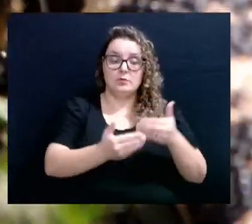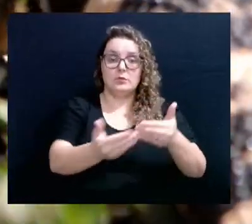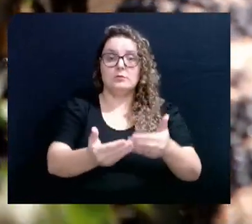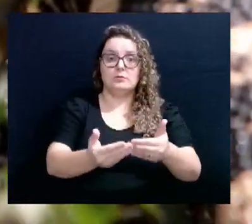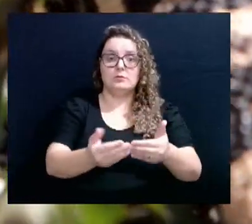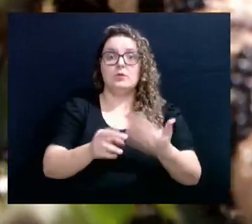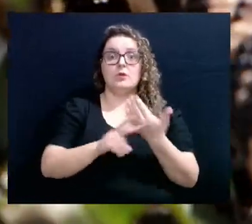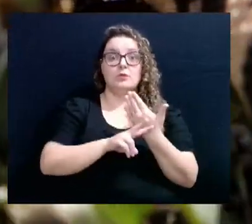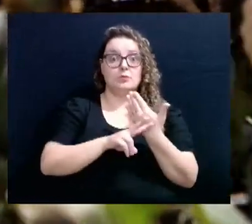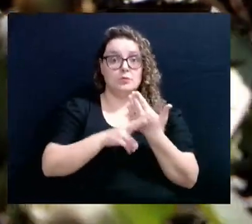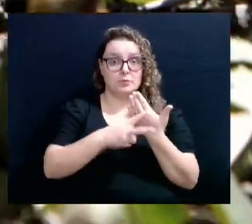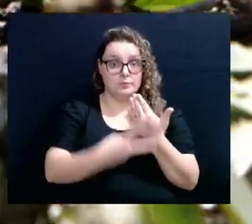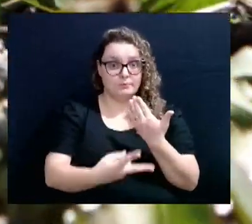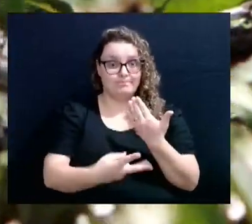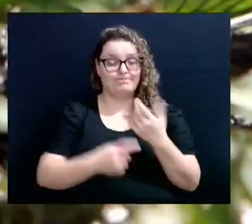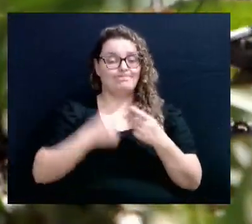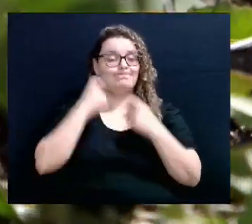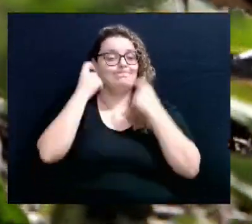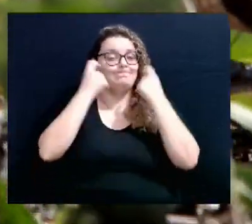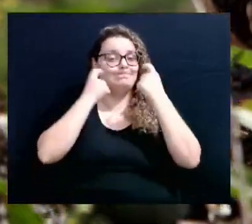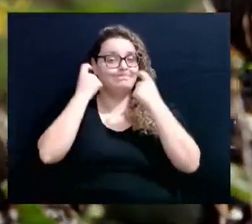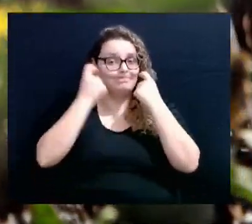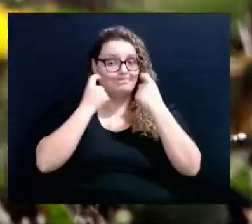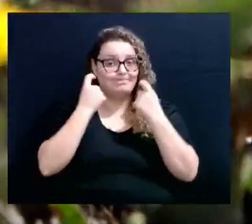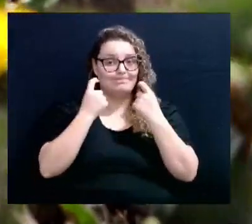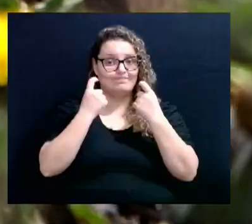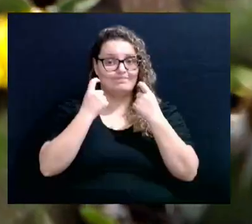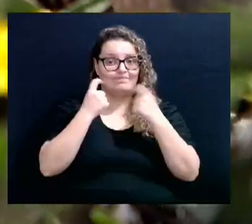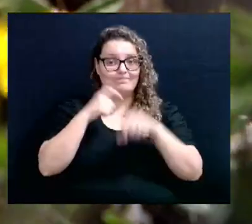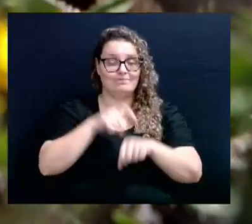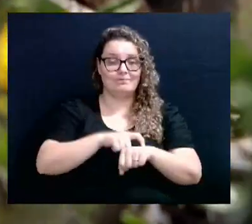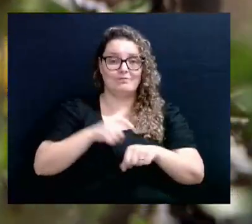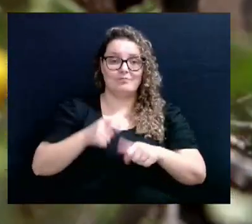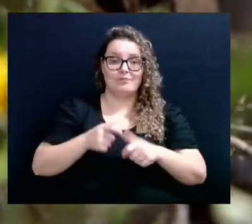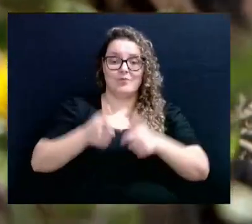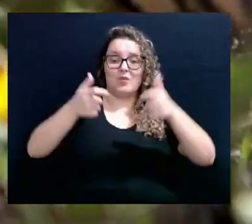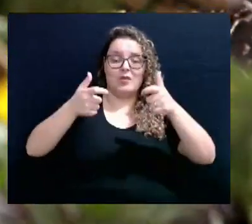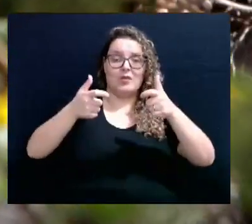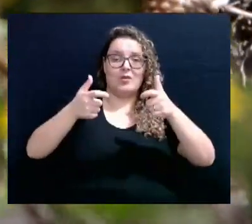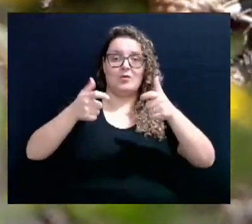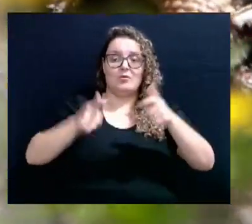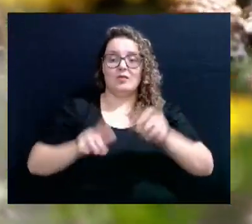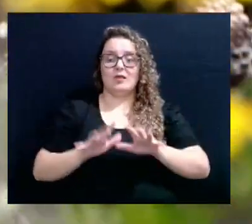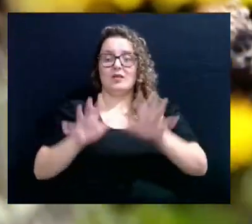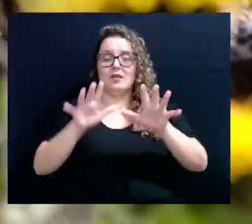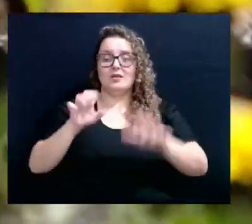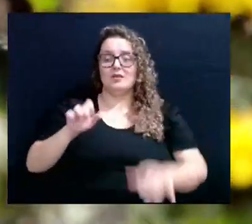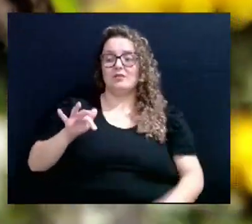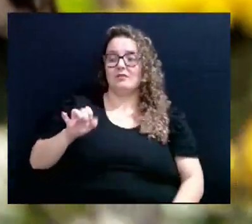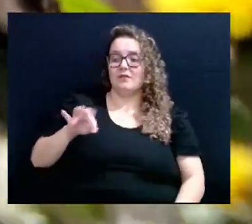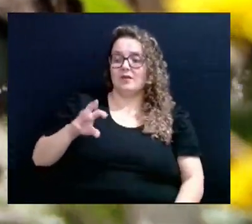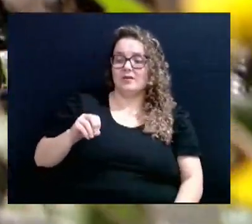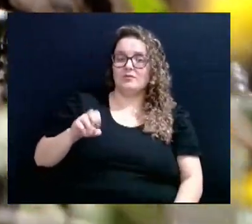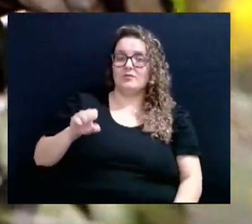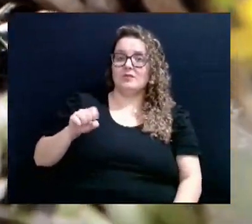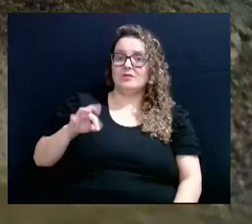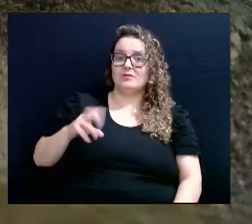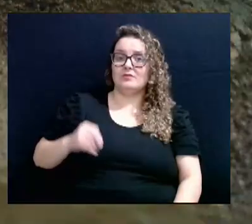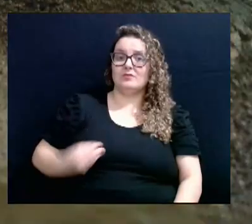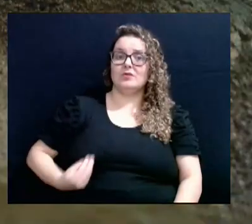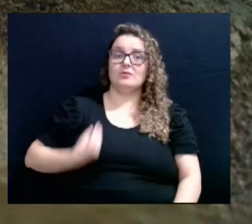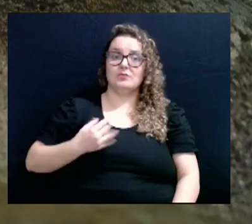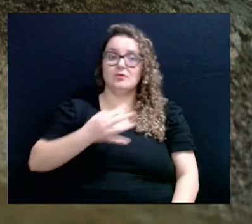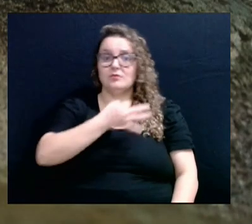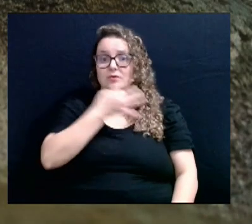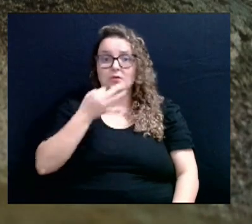foram preocupantes. Em um cenário de altas emissões de gases de efeito estufa, o habitat ideal para o monstro de